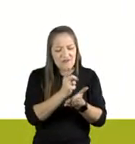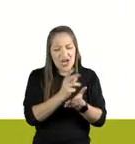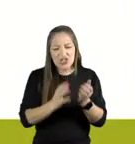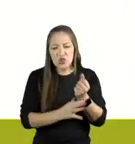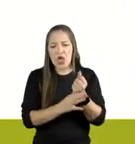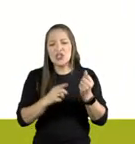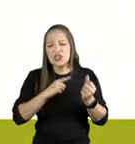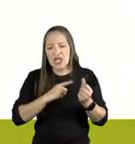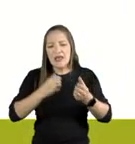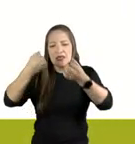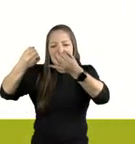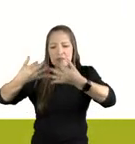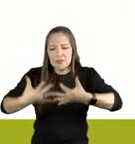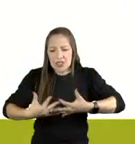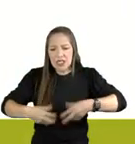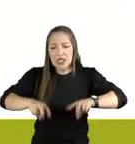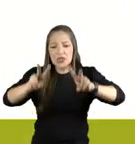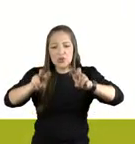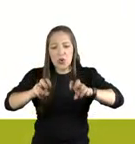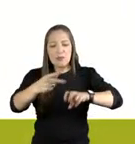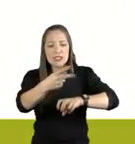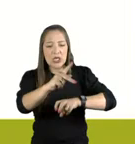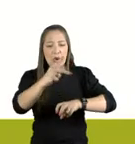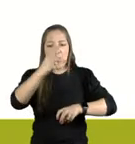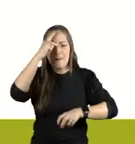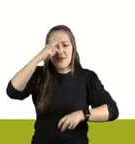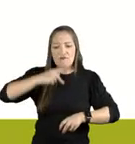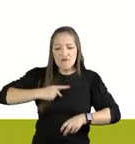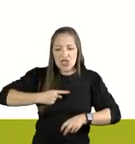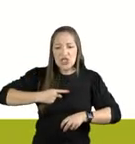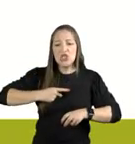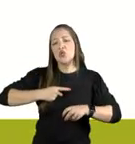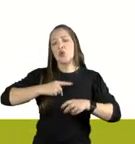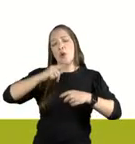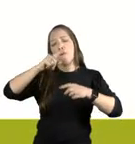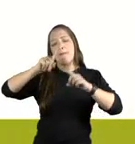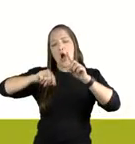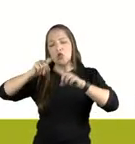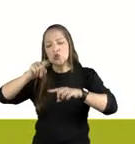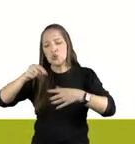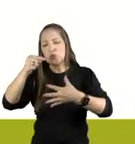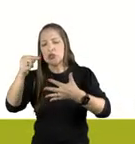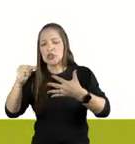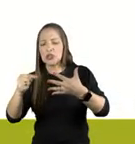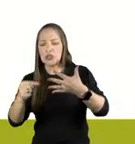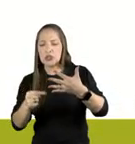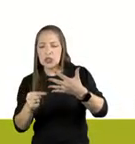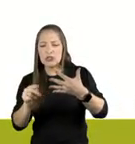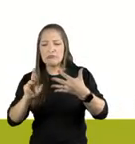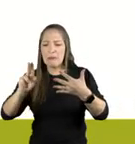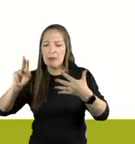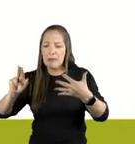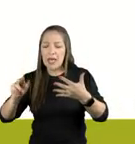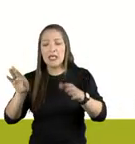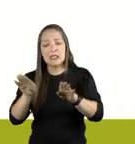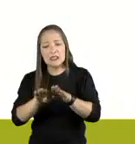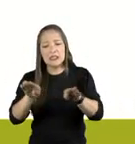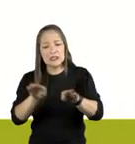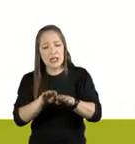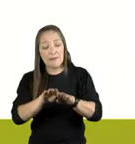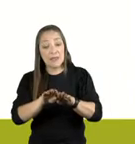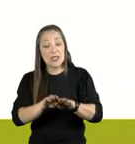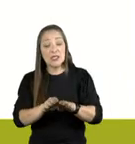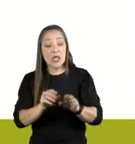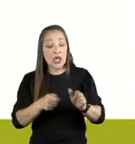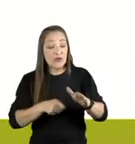perfil de investidor, sobre o tipo de produto e como investir naquele produto. Né? E também, só para